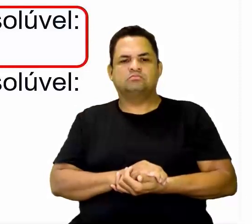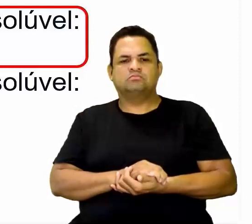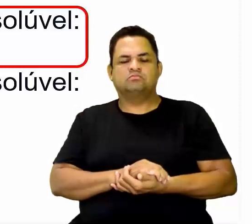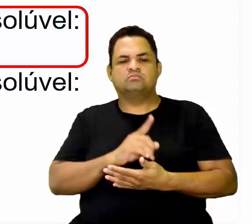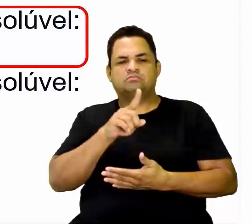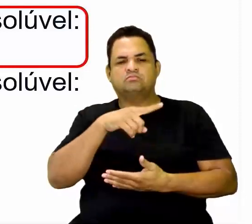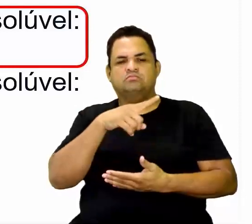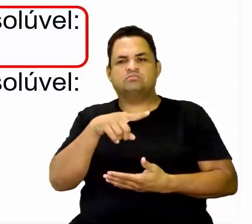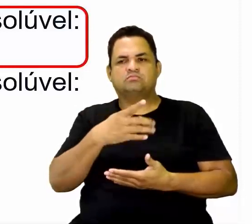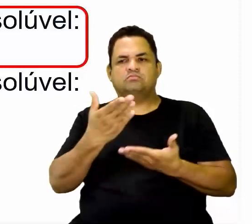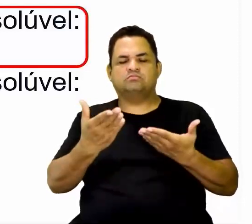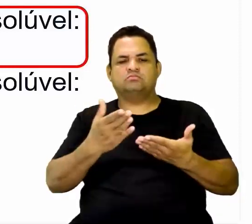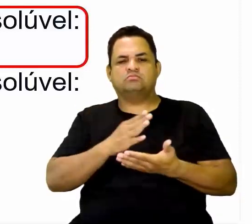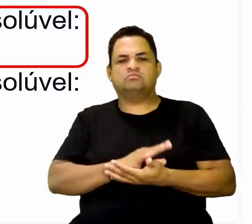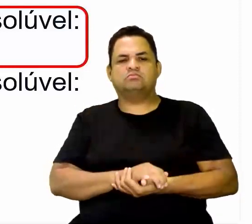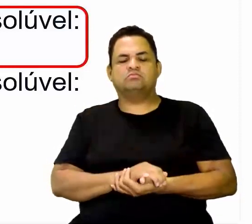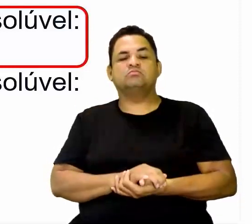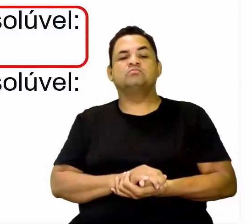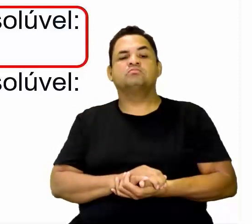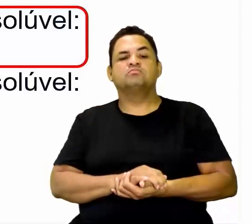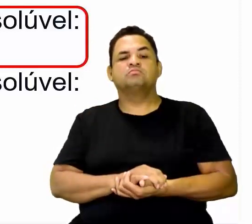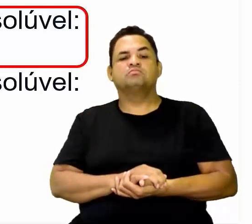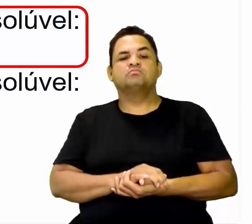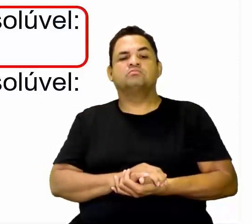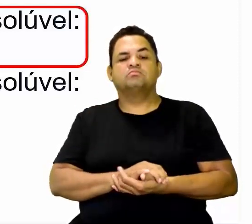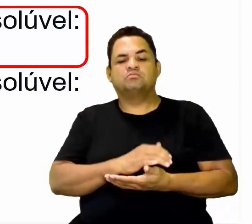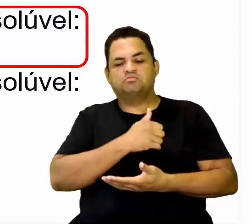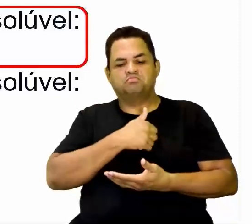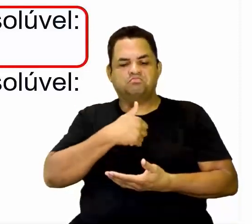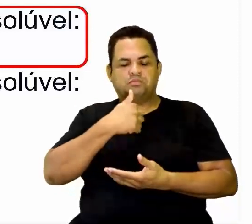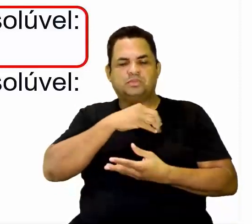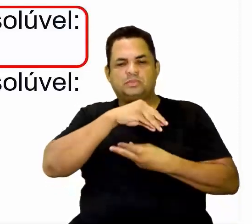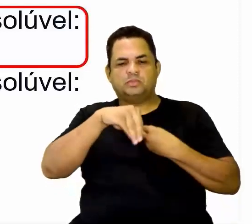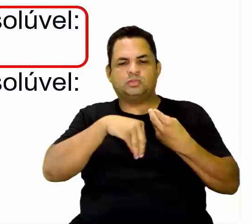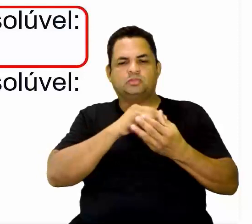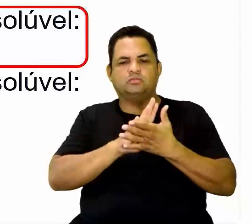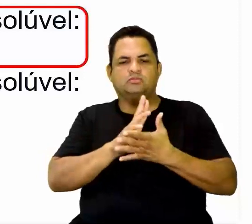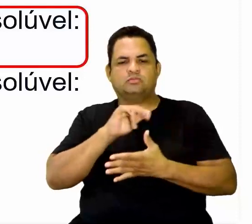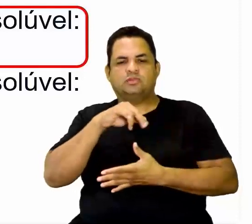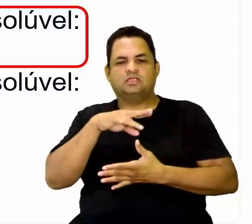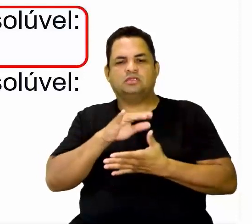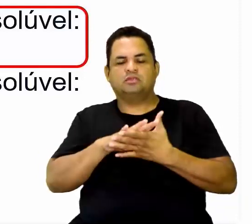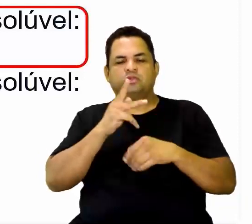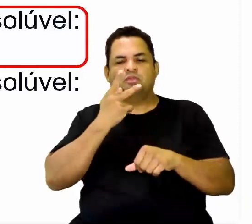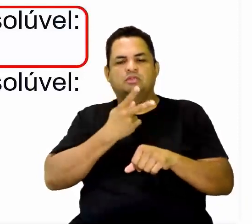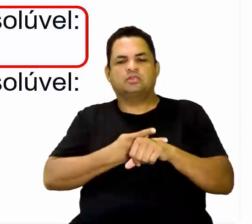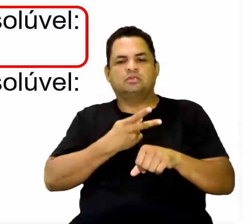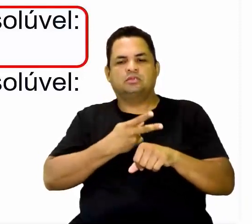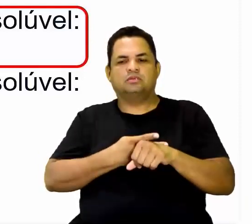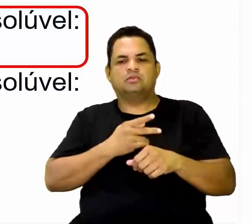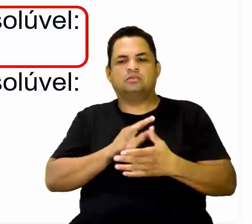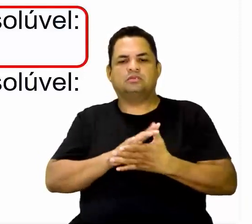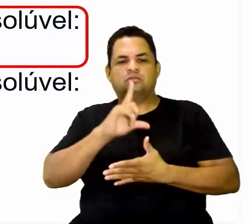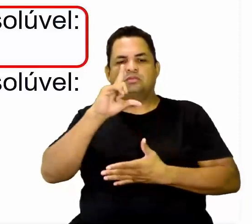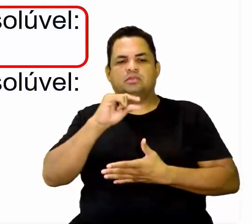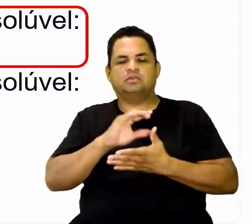assinalou que o mais solúvel, nitrato de prata, menos solúvel,